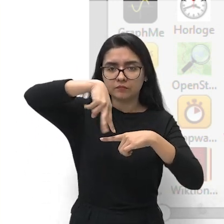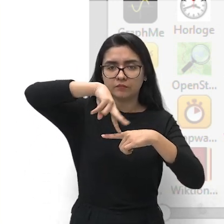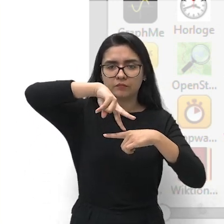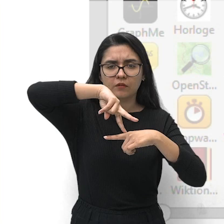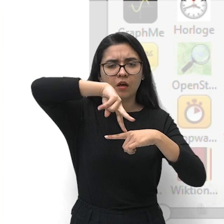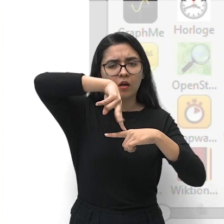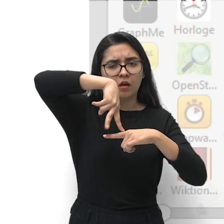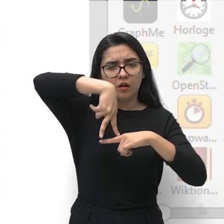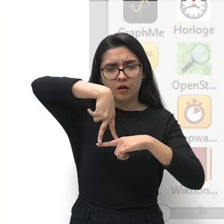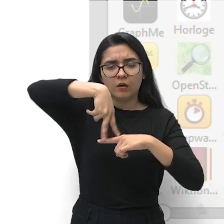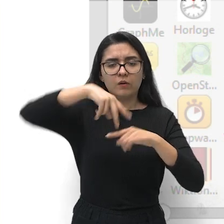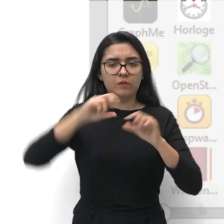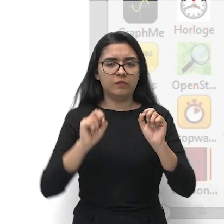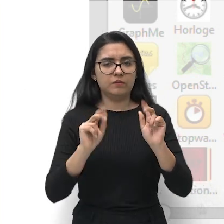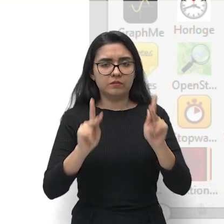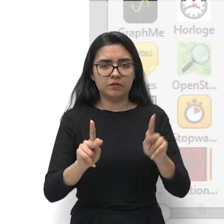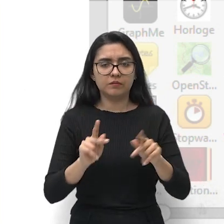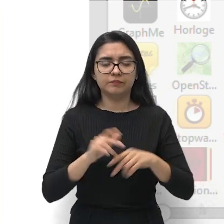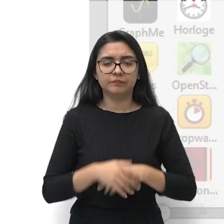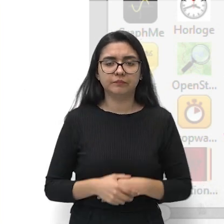Então, em seguida, traçamos aqui, certo?